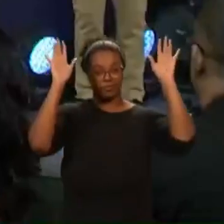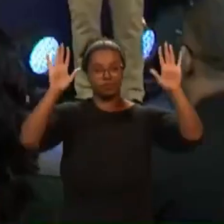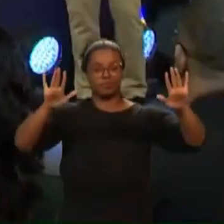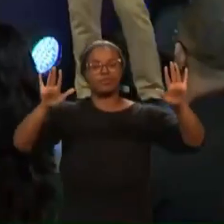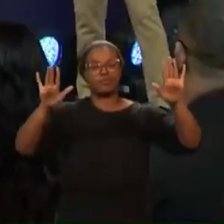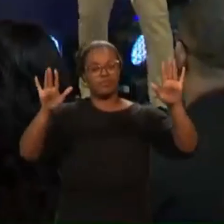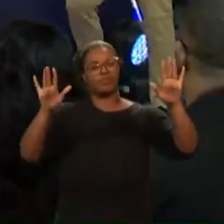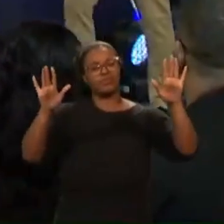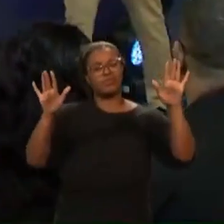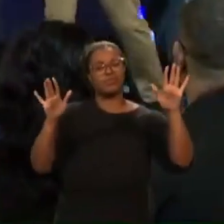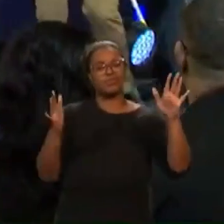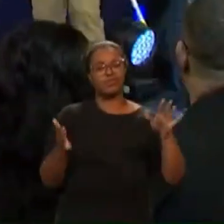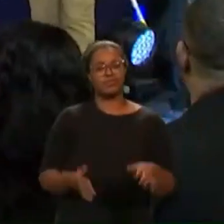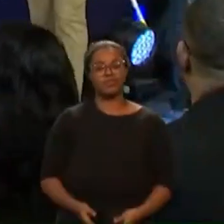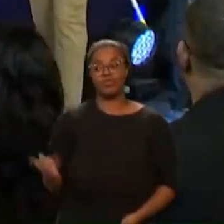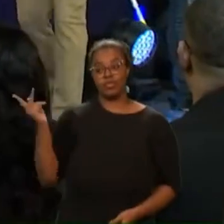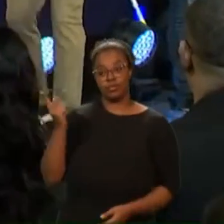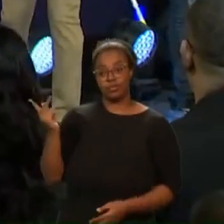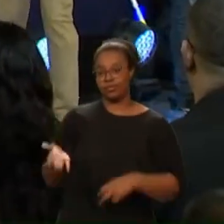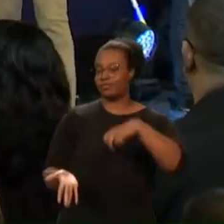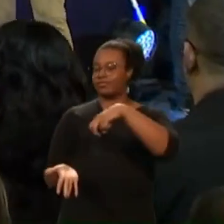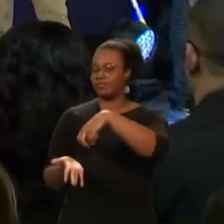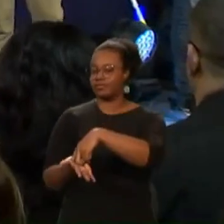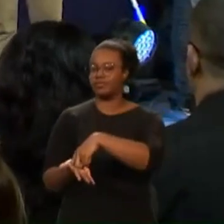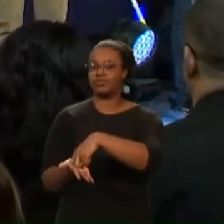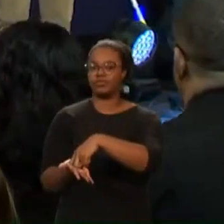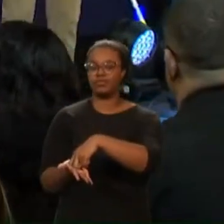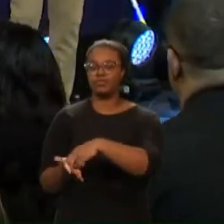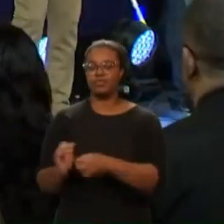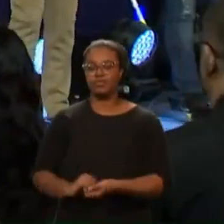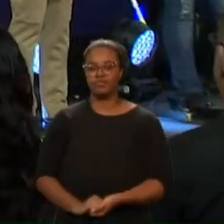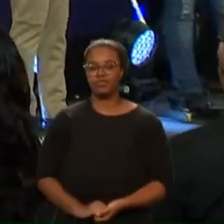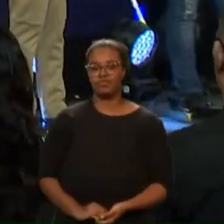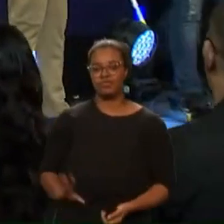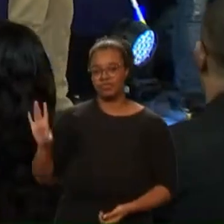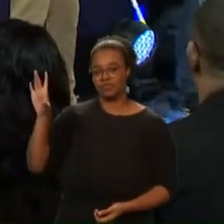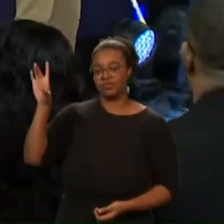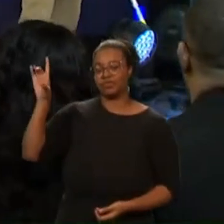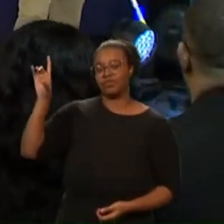eu queria que vocês se ajoelhem e de foão